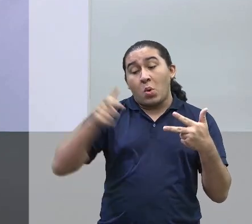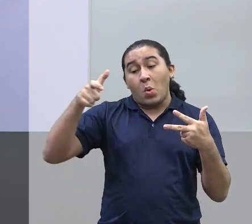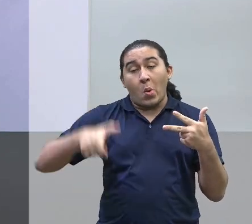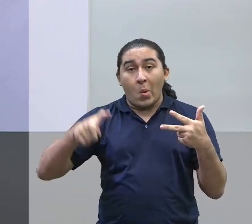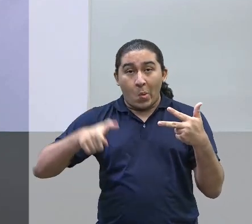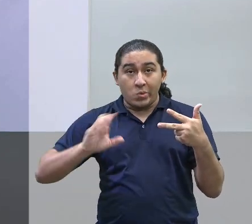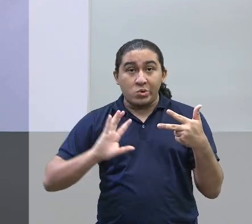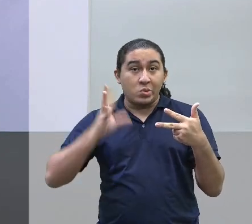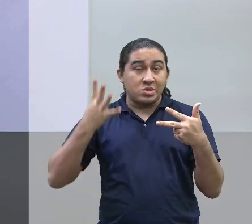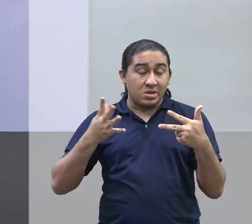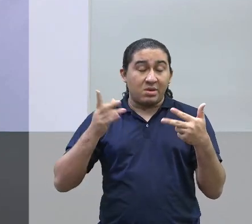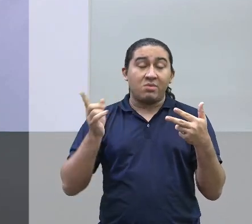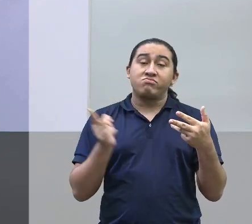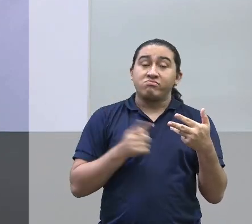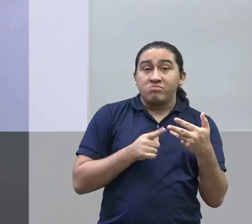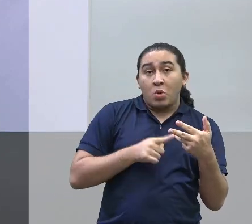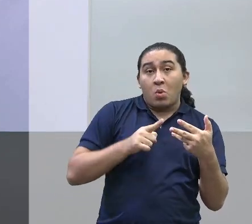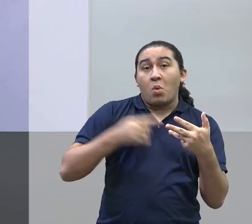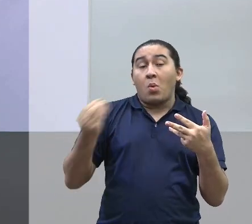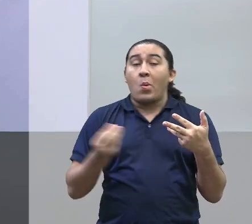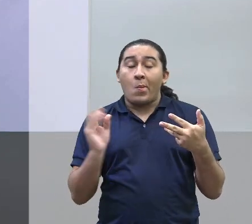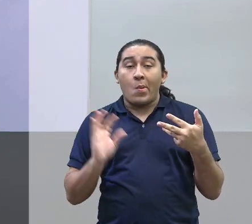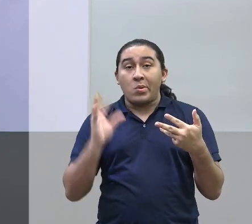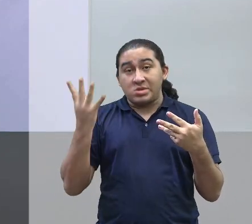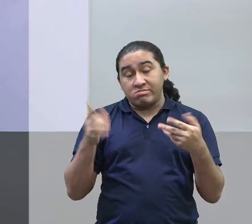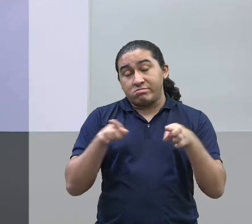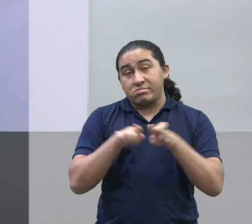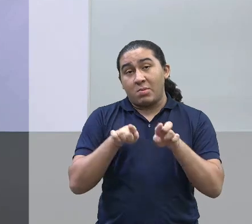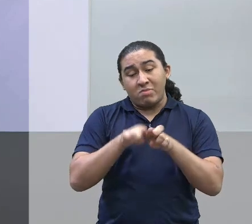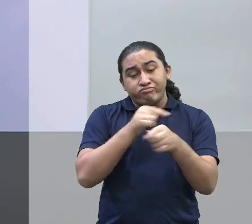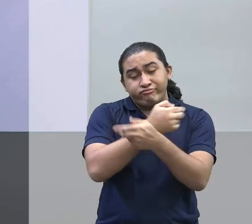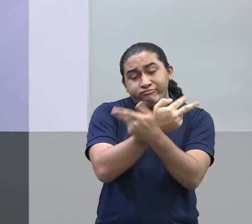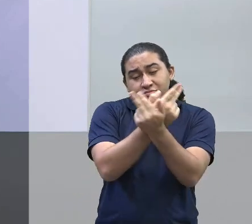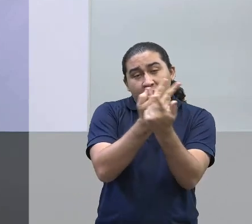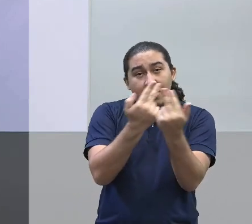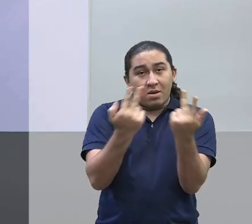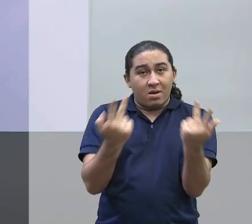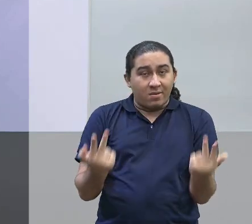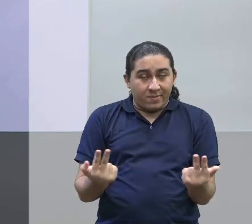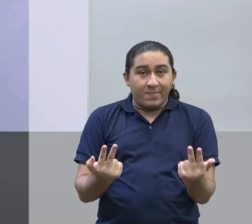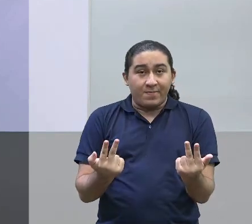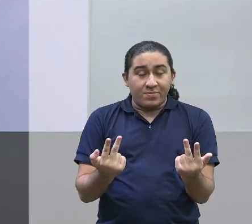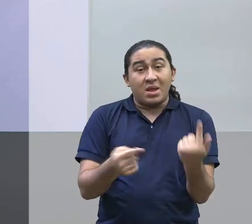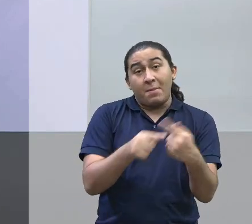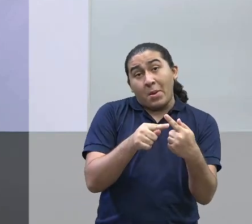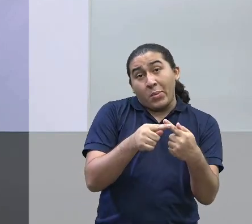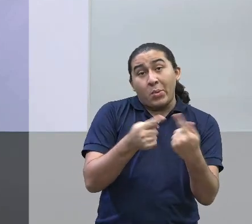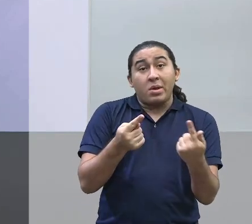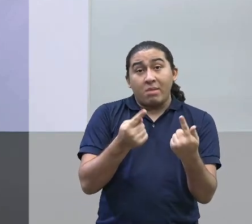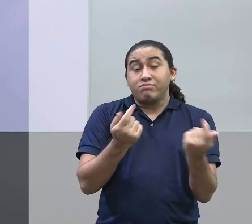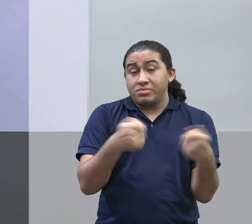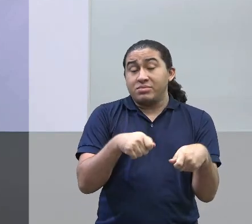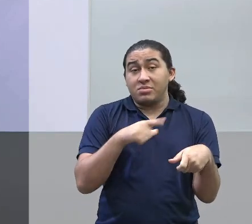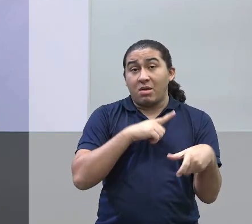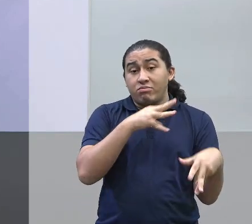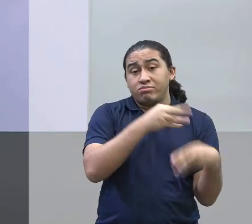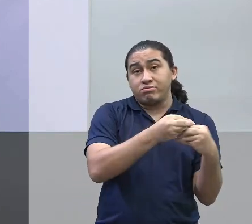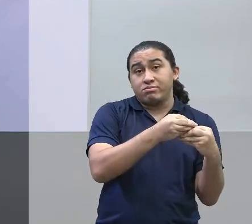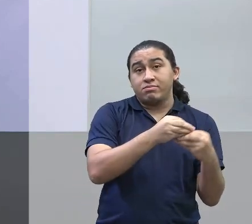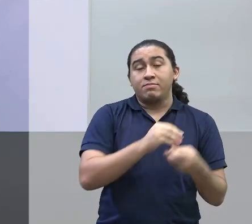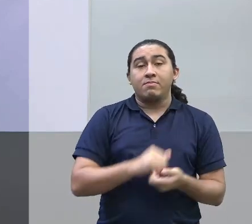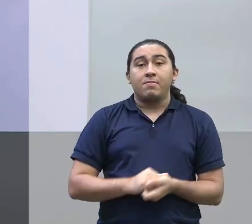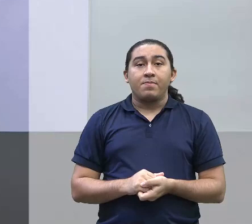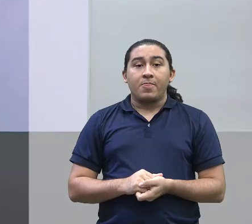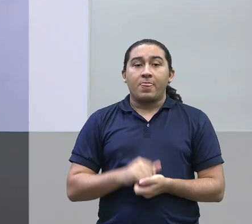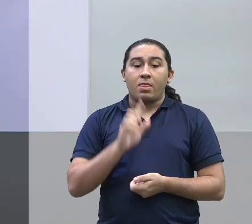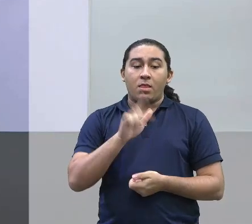onde aconteceu, de que forma aconteceu, por que aconteceu. Então, esta